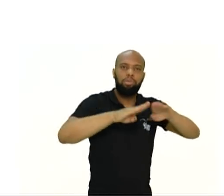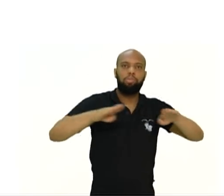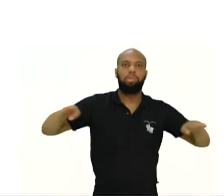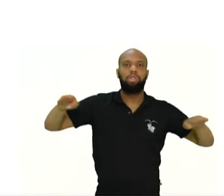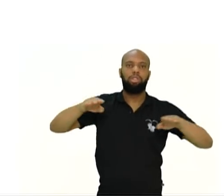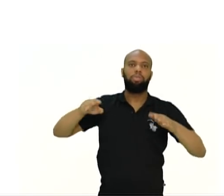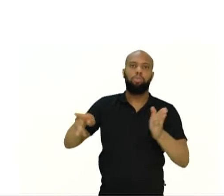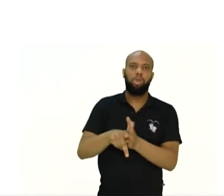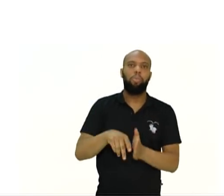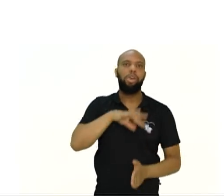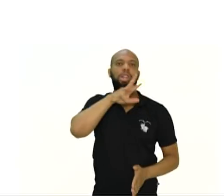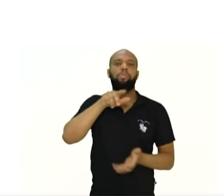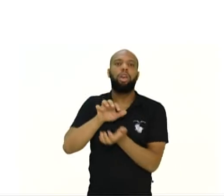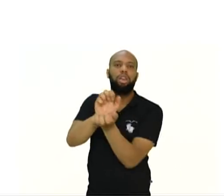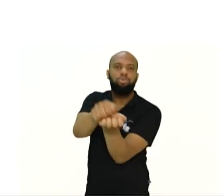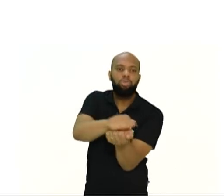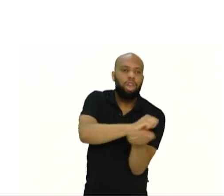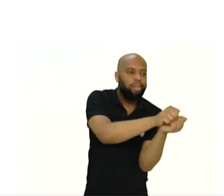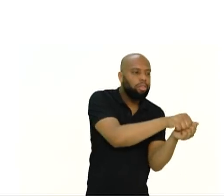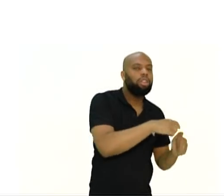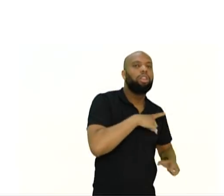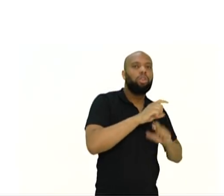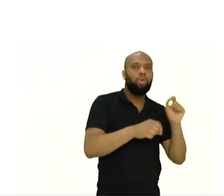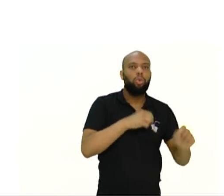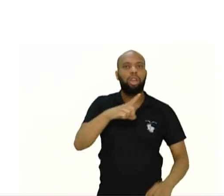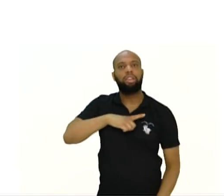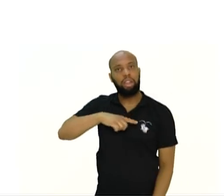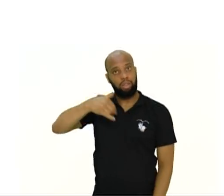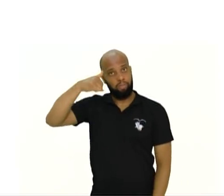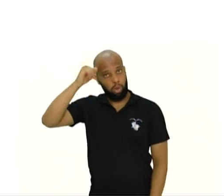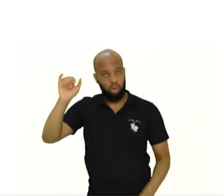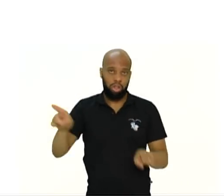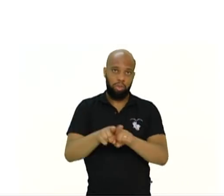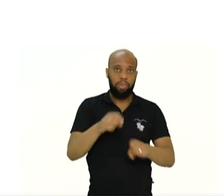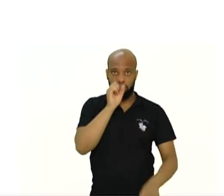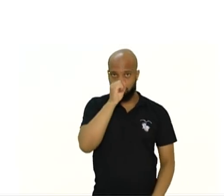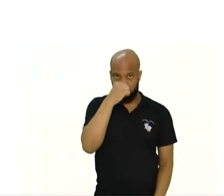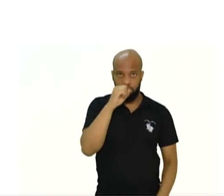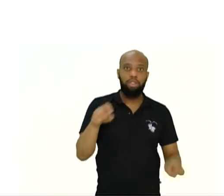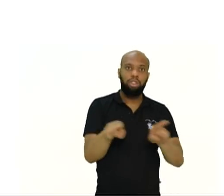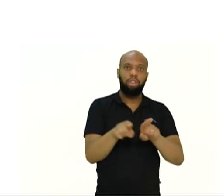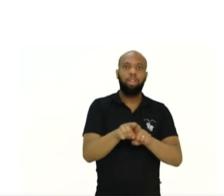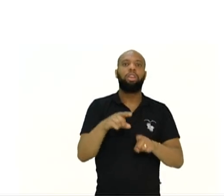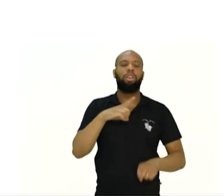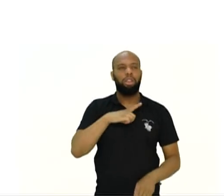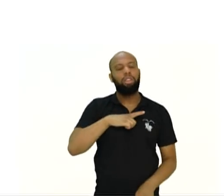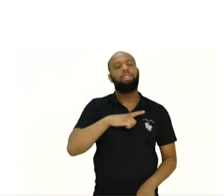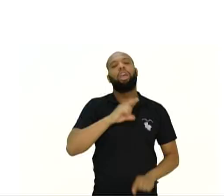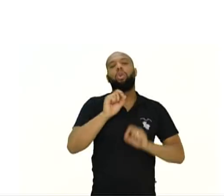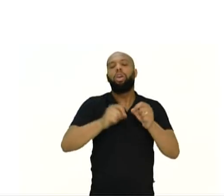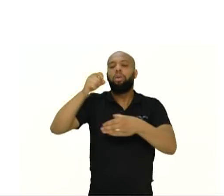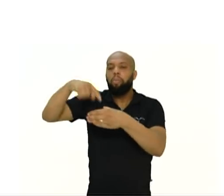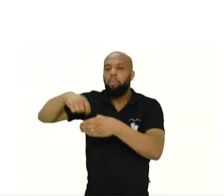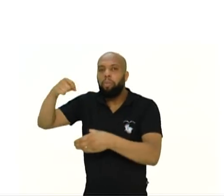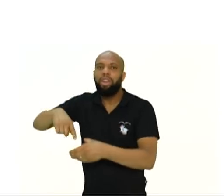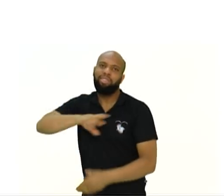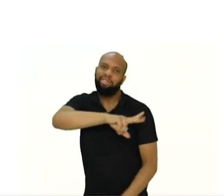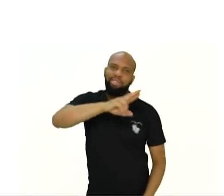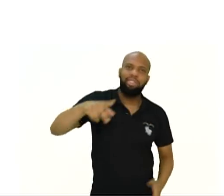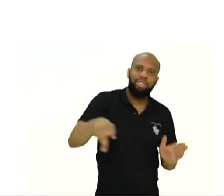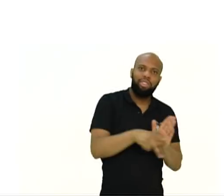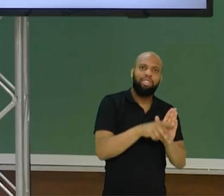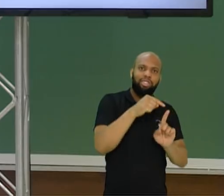nós vamos contar com ovinos, bovinos e suínos, e na agricultura, cereais, né, como trigo, aveia,